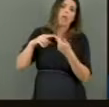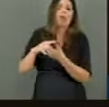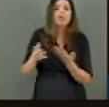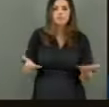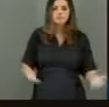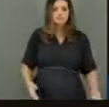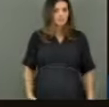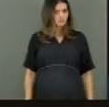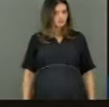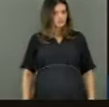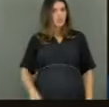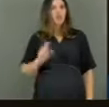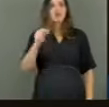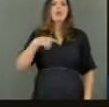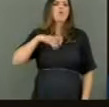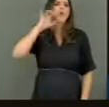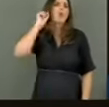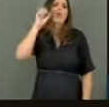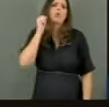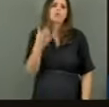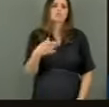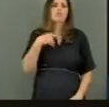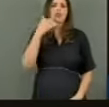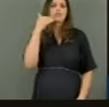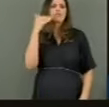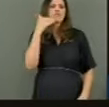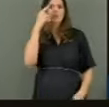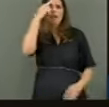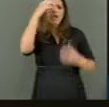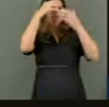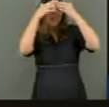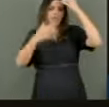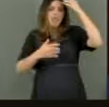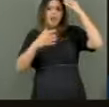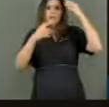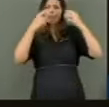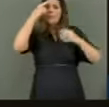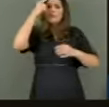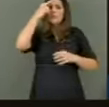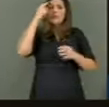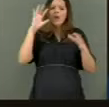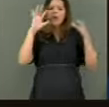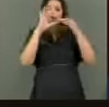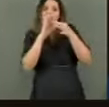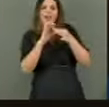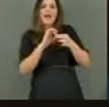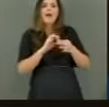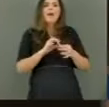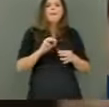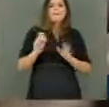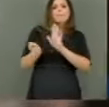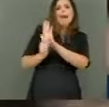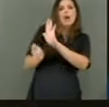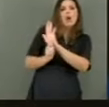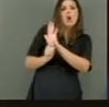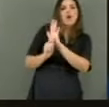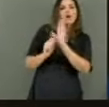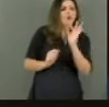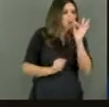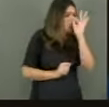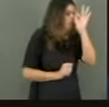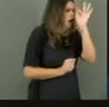uso, é o que eu mais ouço. Essa distorção cognitiva, essa associação de maconha com planta